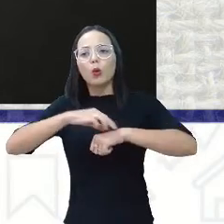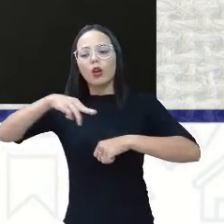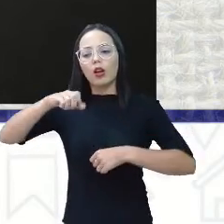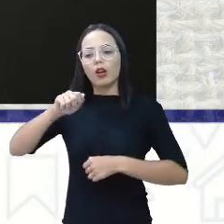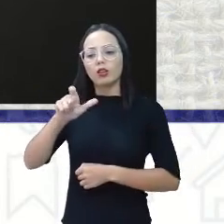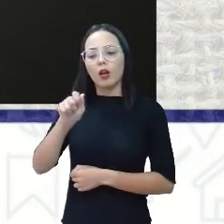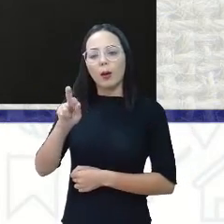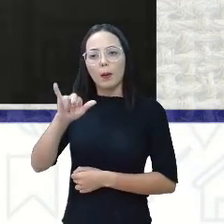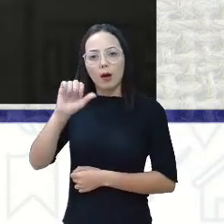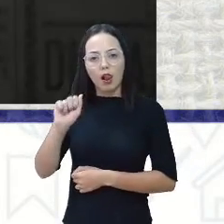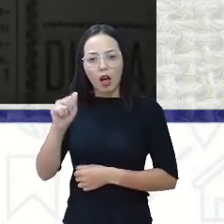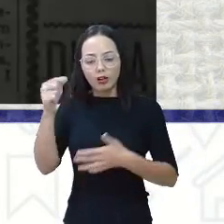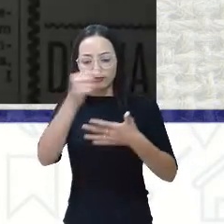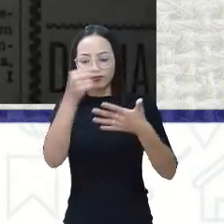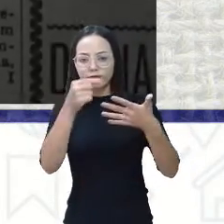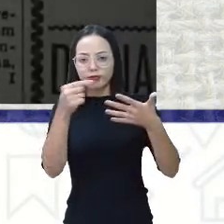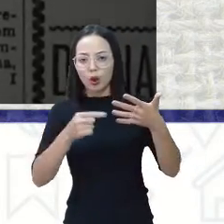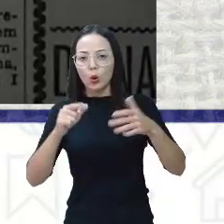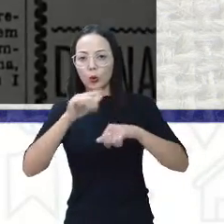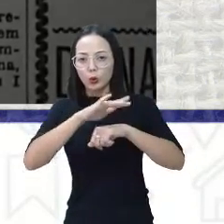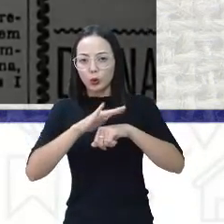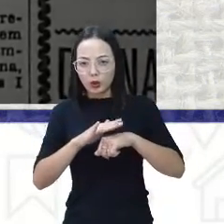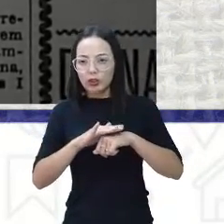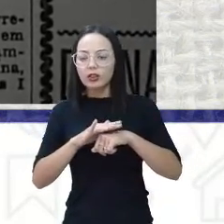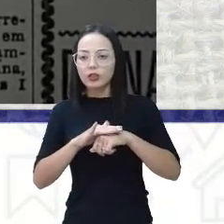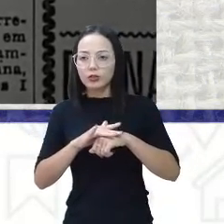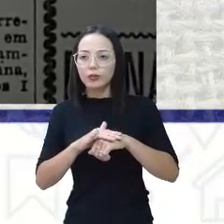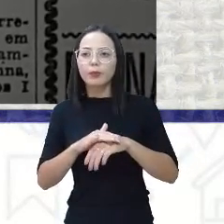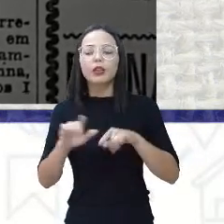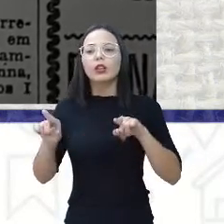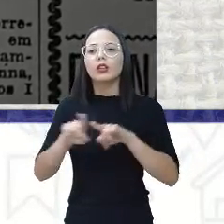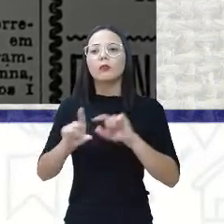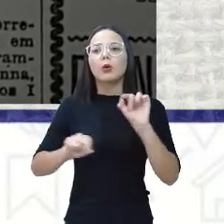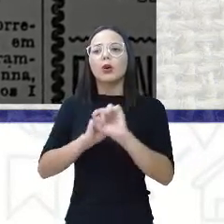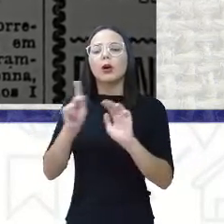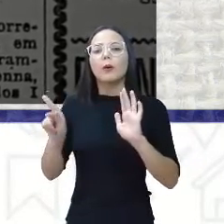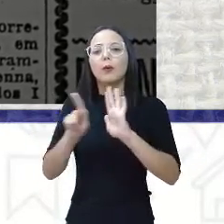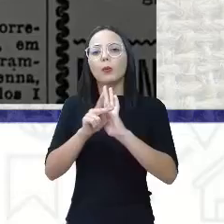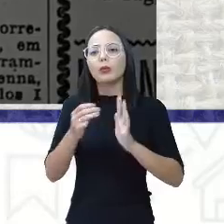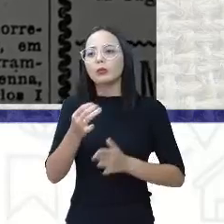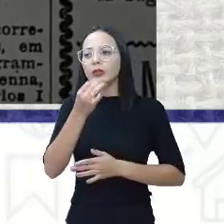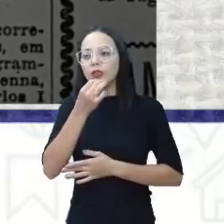e funcionou de fato, a Inglaterra lançou uma água